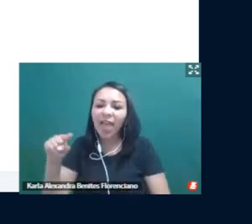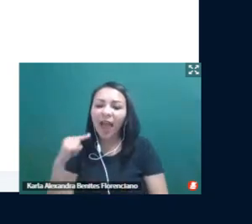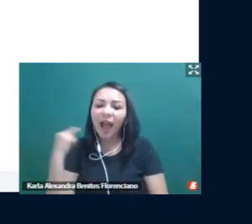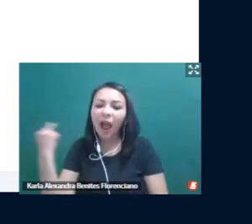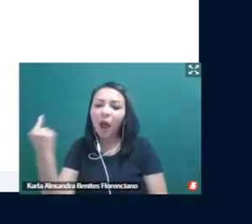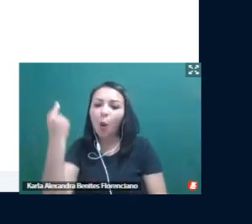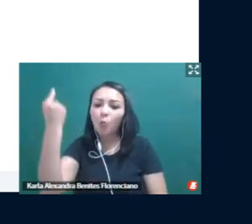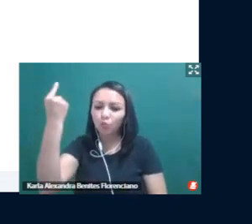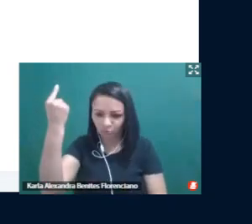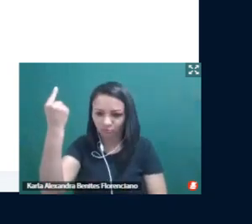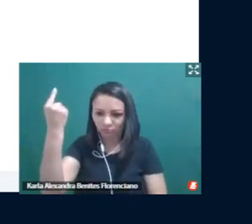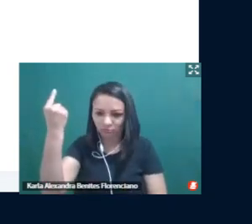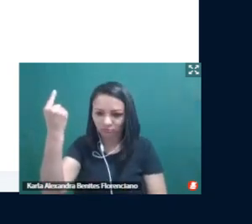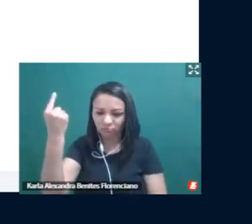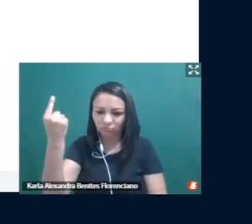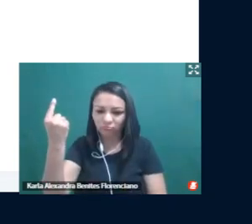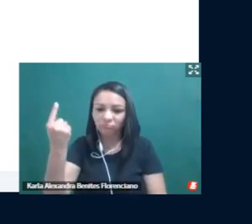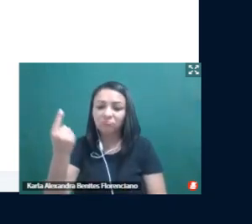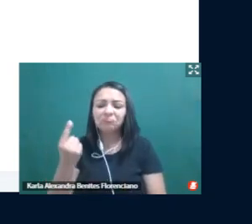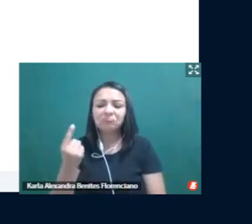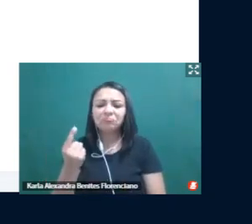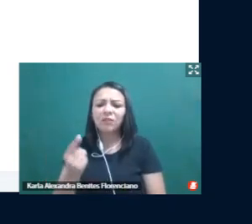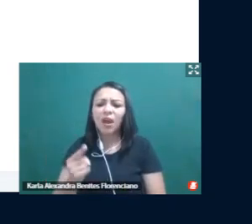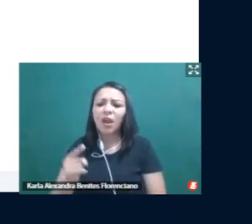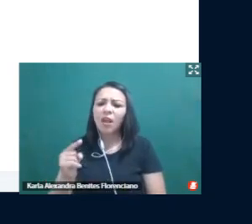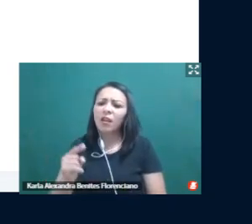alto. Tá?